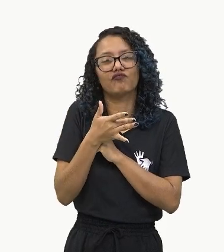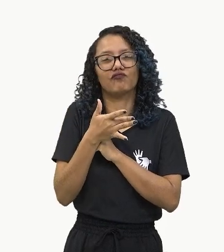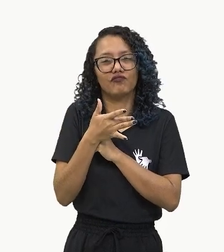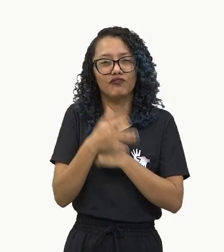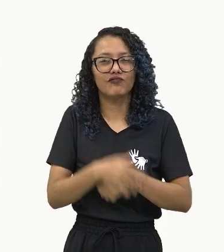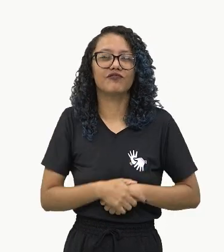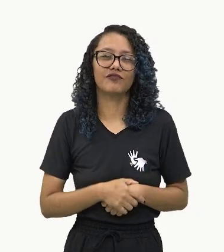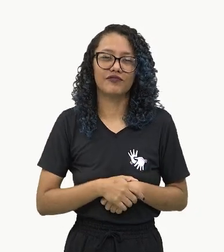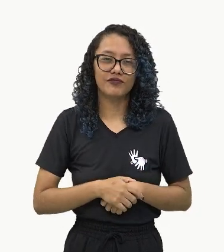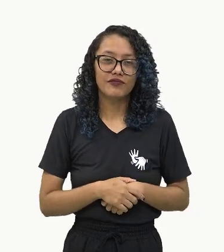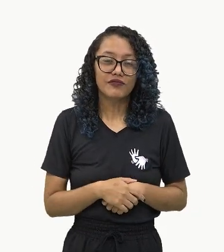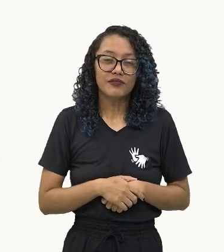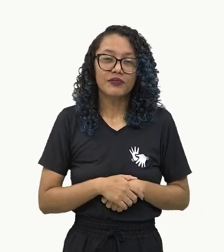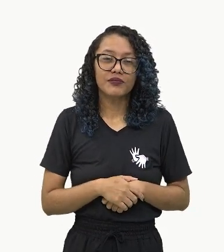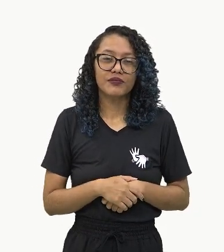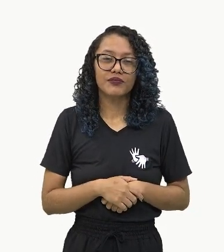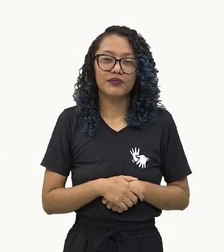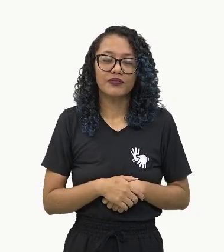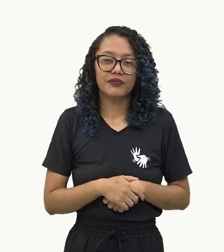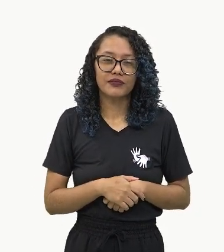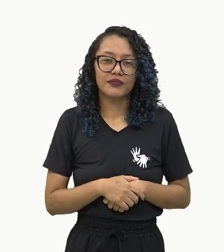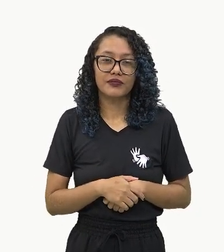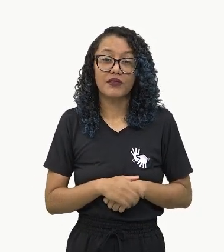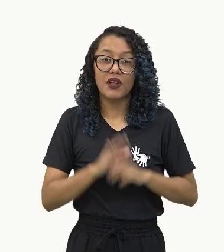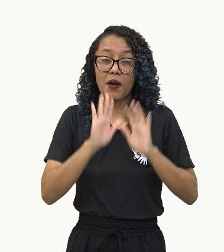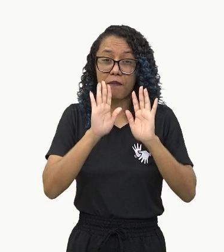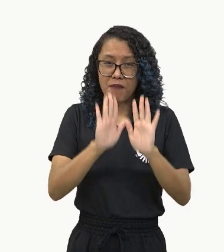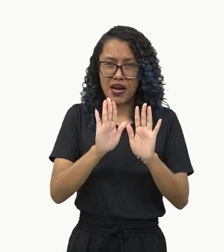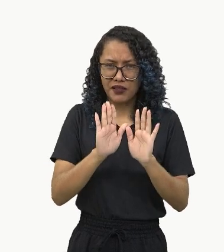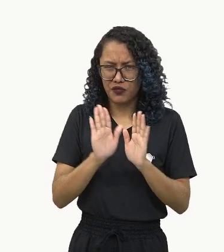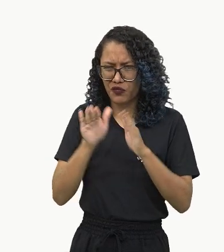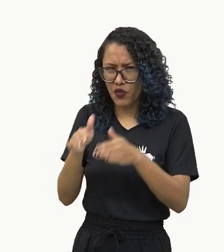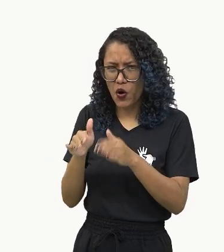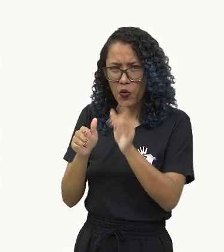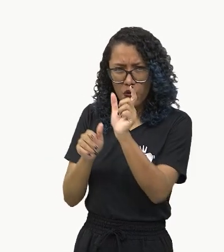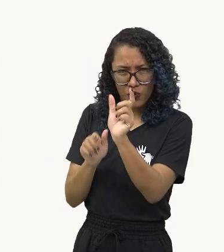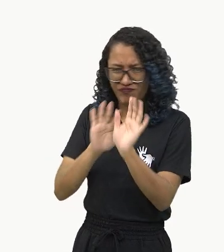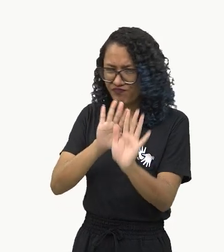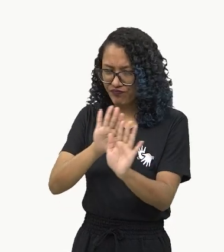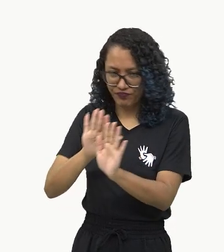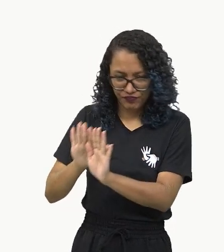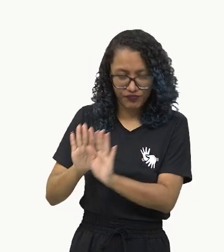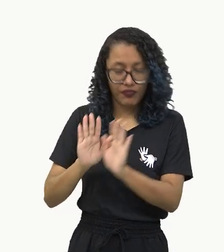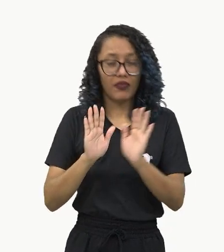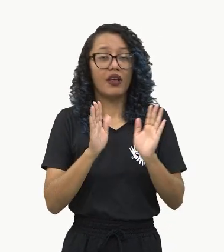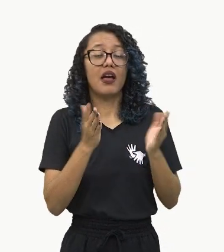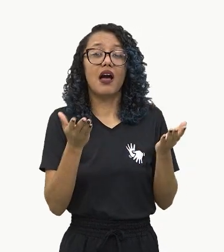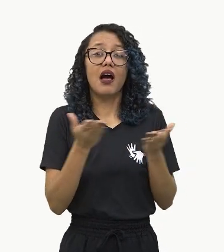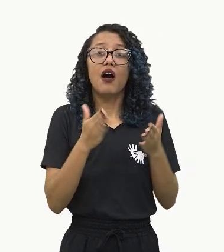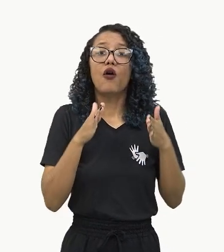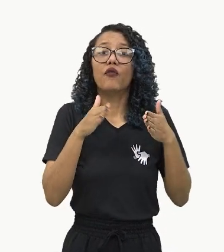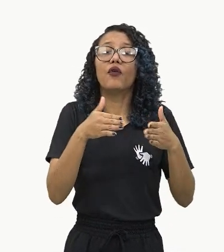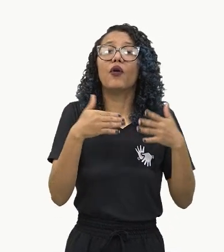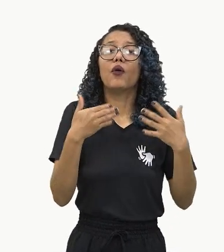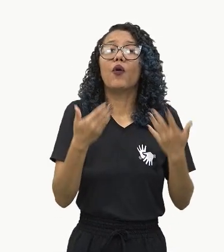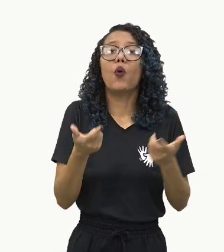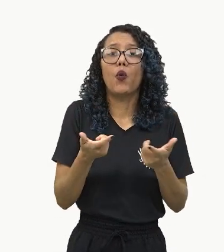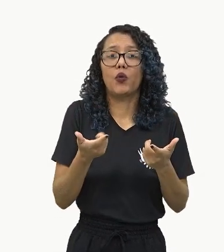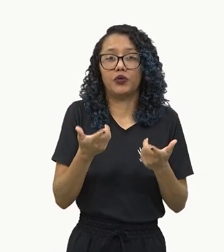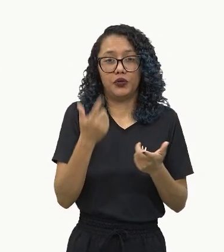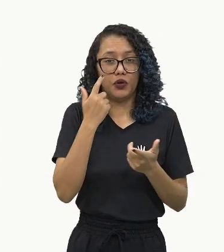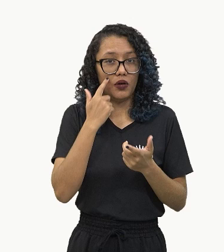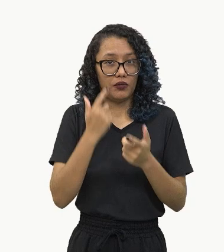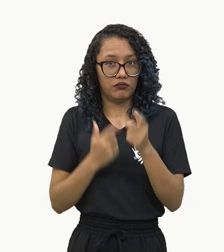mas tudo bem, nós não vamos para este adjetivo ainda, tá? Eu quero chamar a atenção de vocês